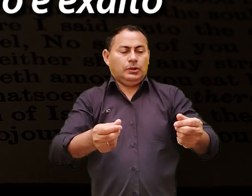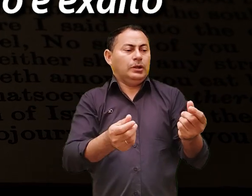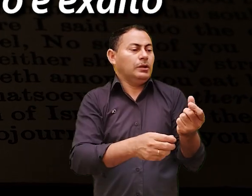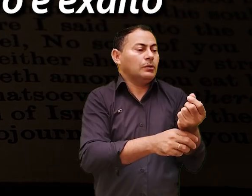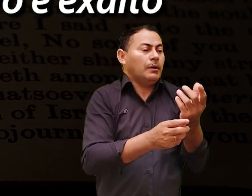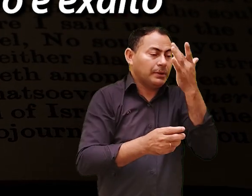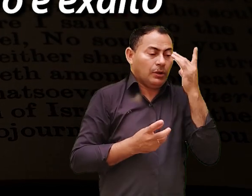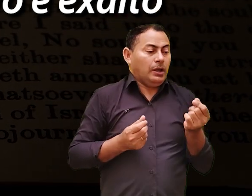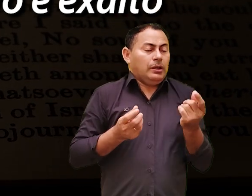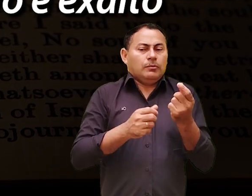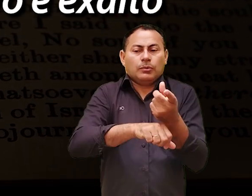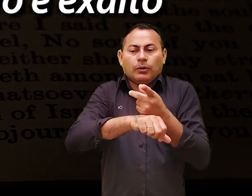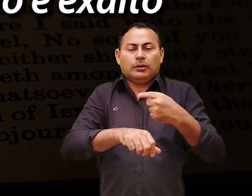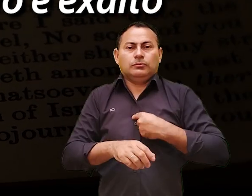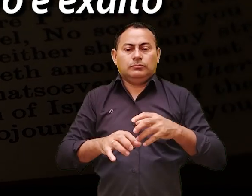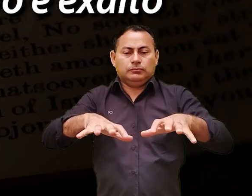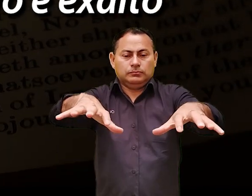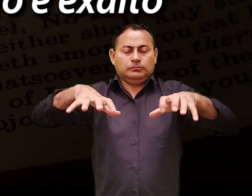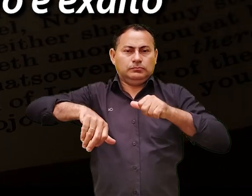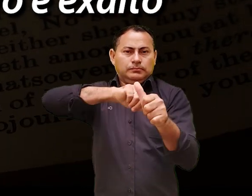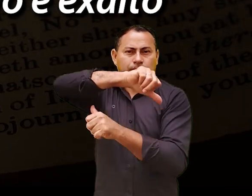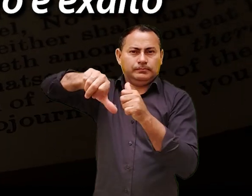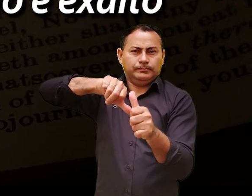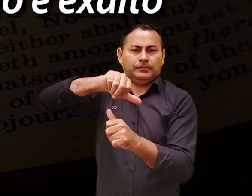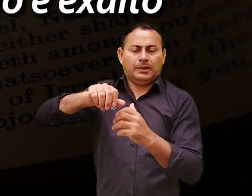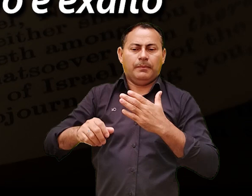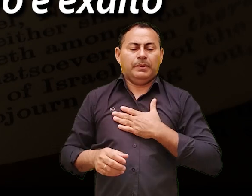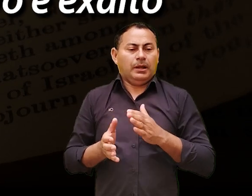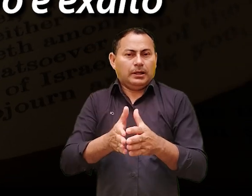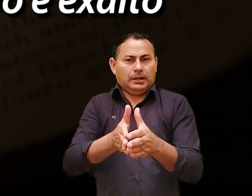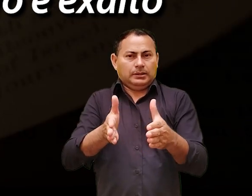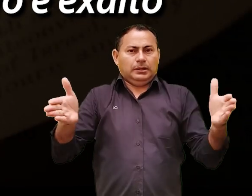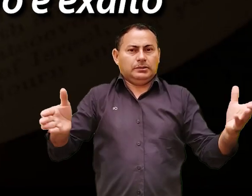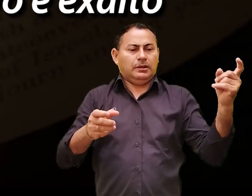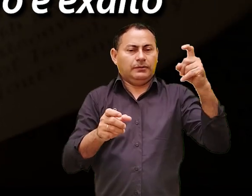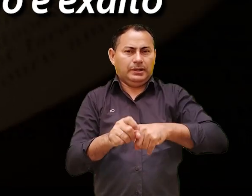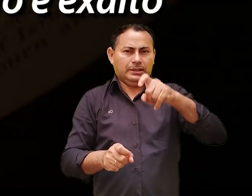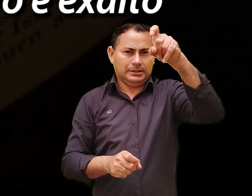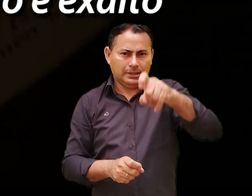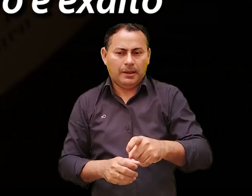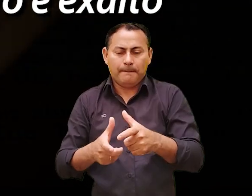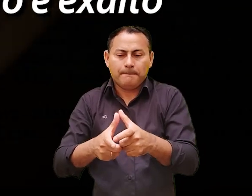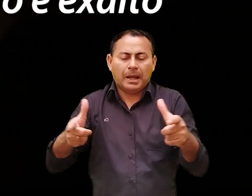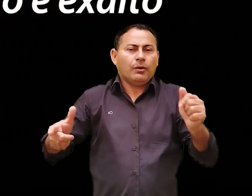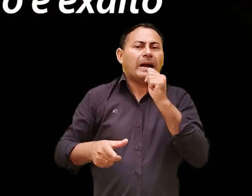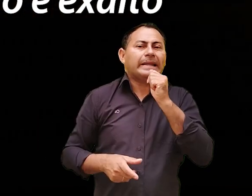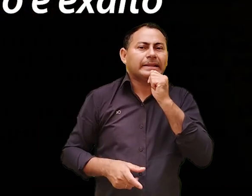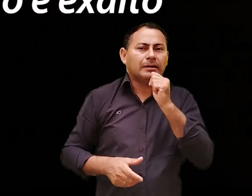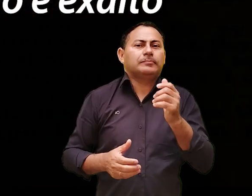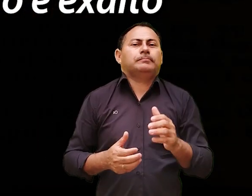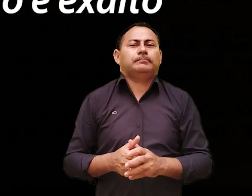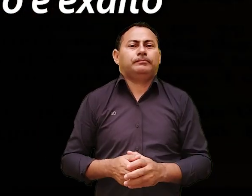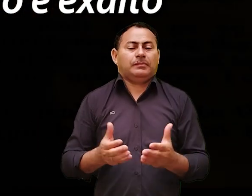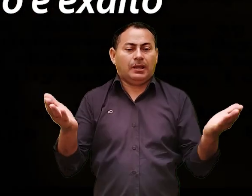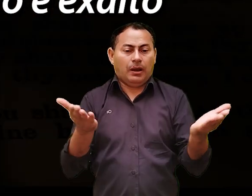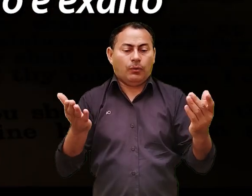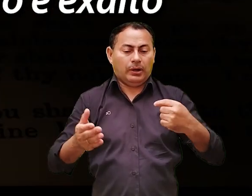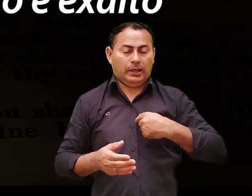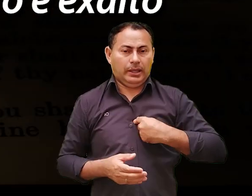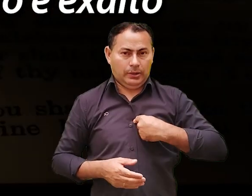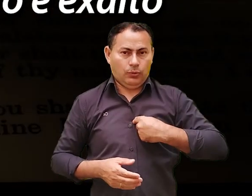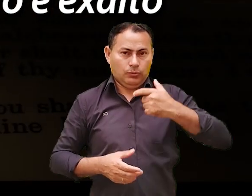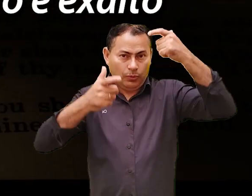me procuraram. Meu trono me foi restaurado. A minha grandeza veio a ser maior ainda. Agora